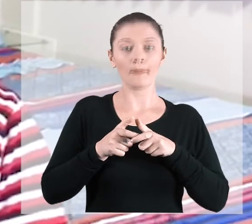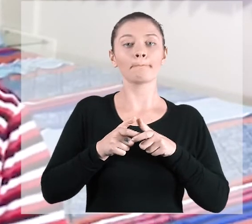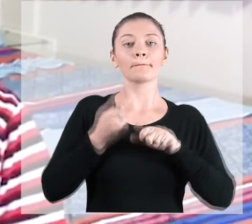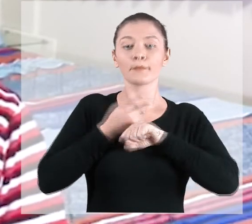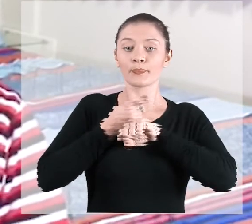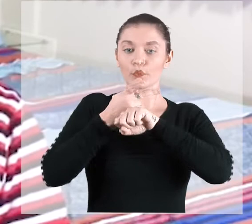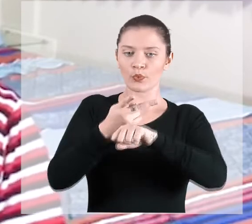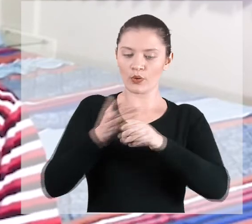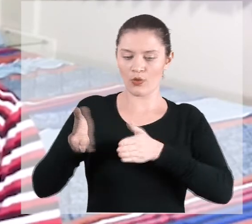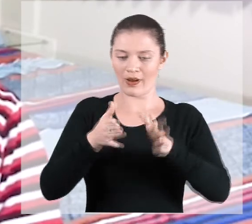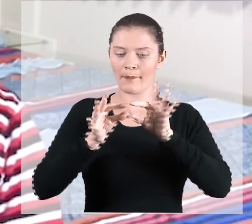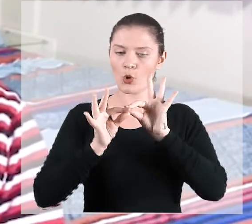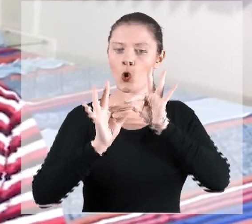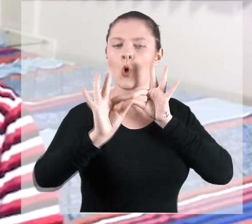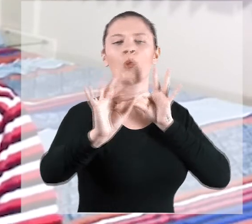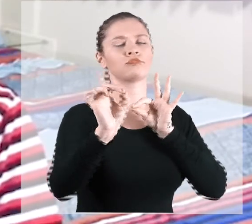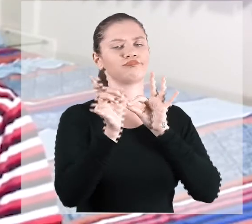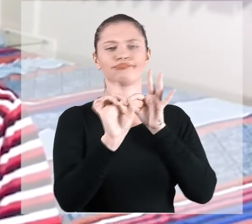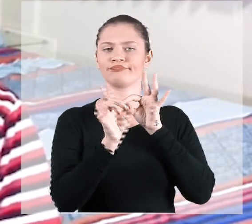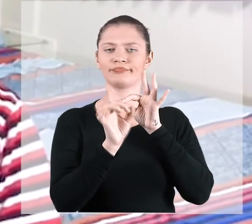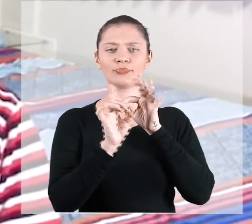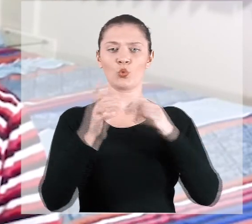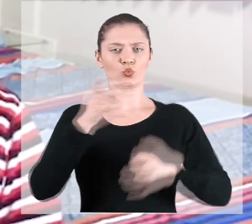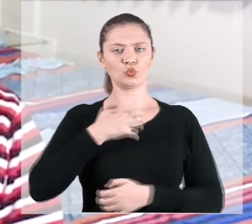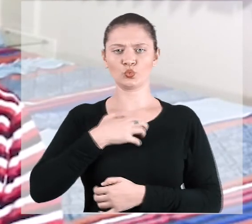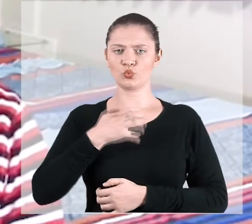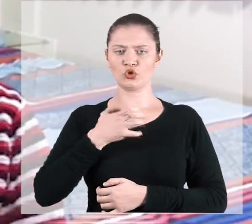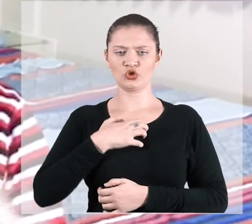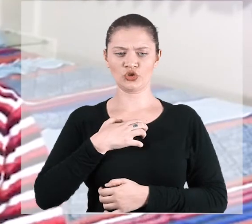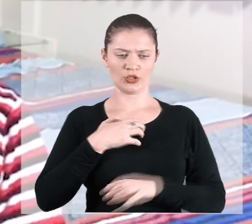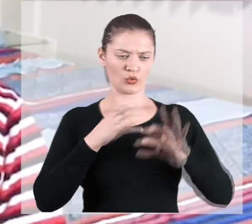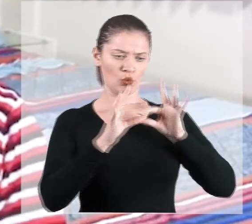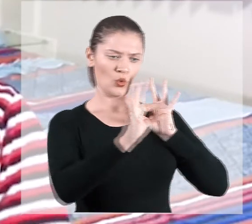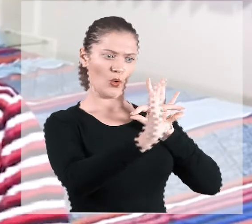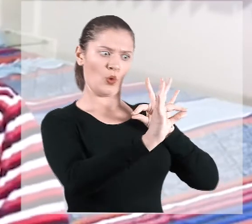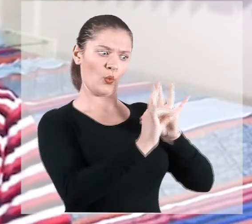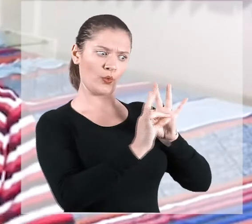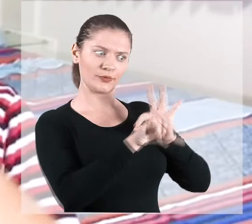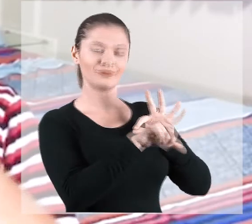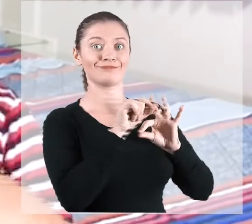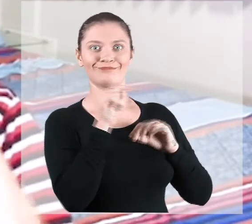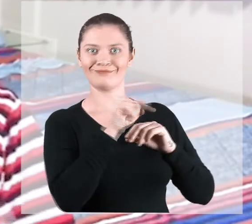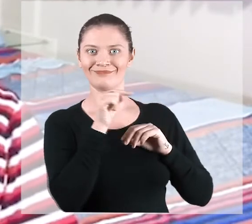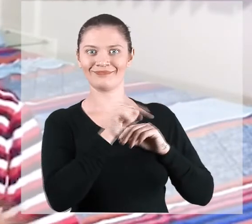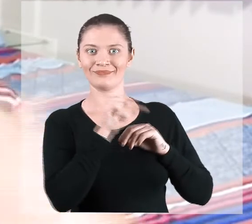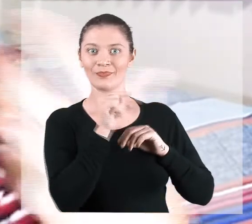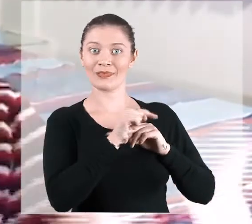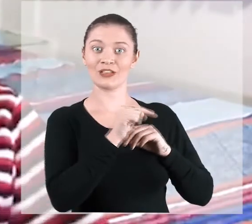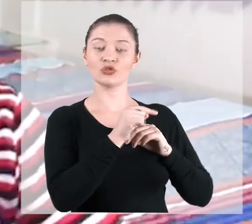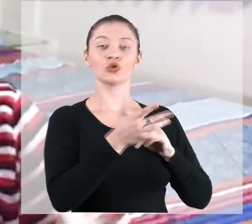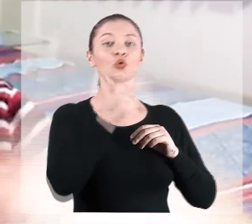mais longo, vão procurar uma forma de traçar um caminho mais curto para chegar nesse lugar de completude, de